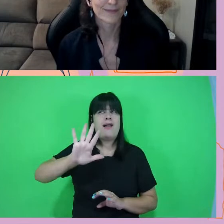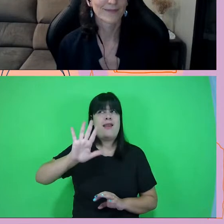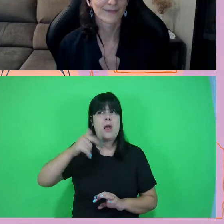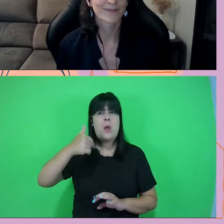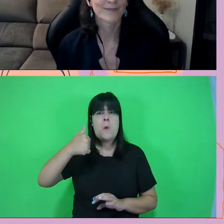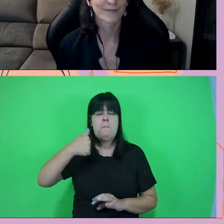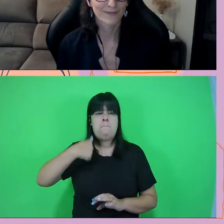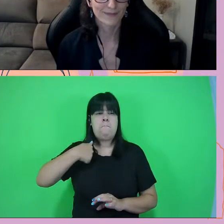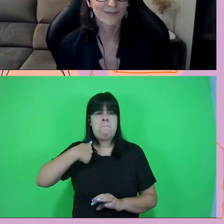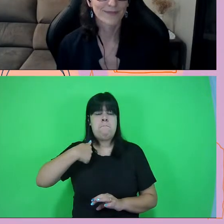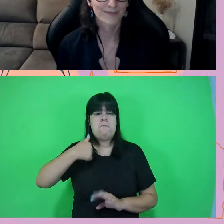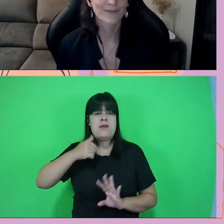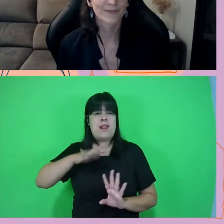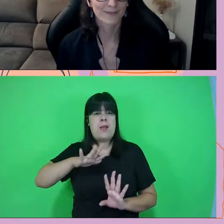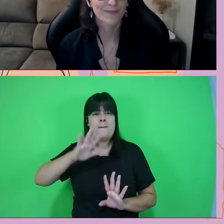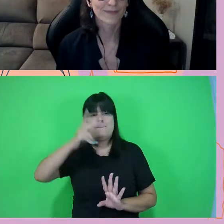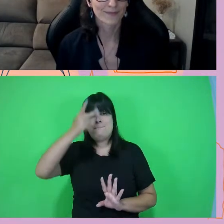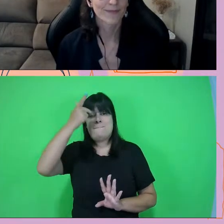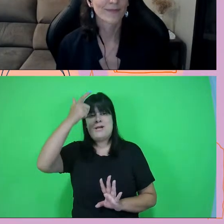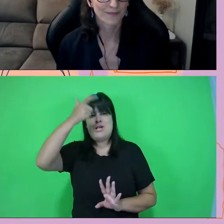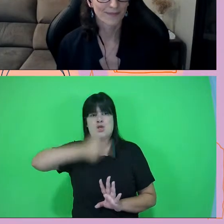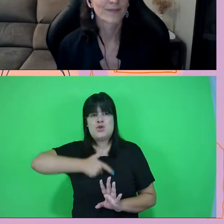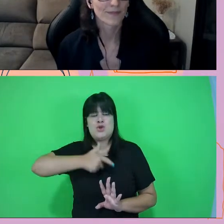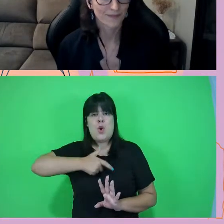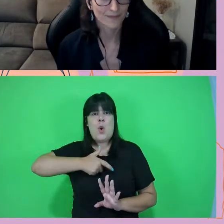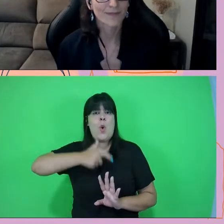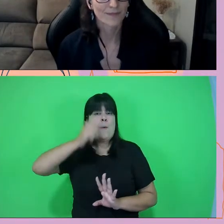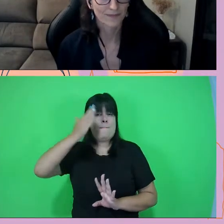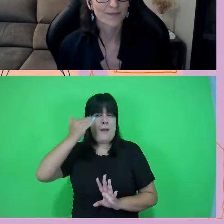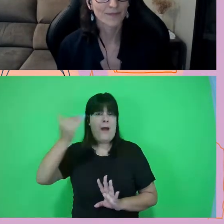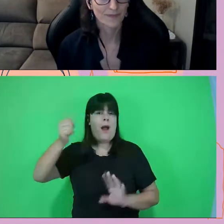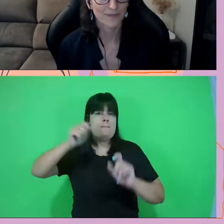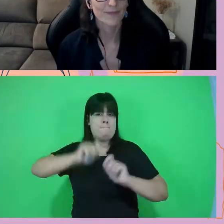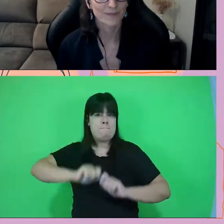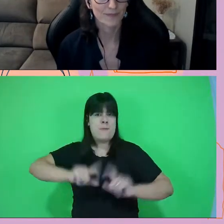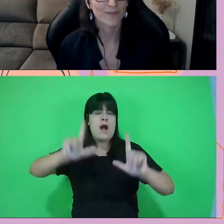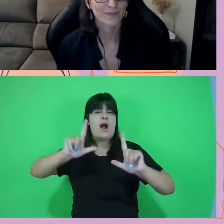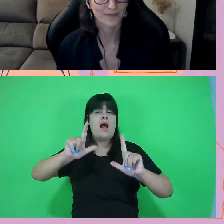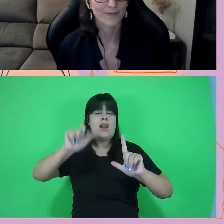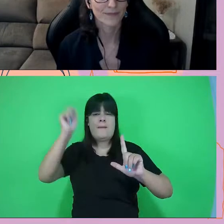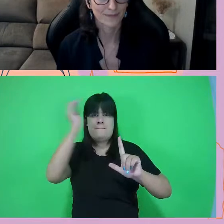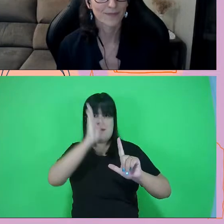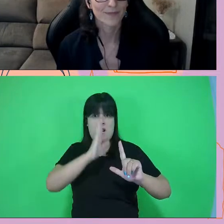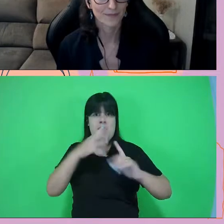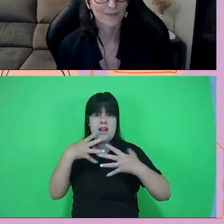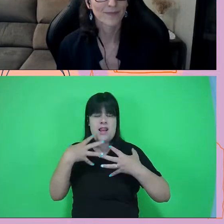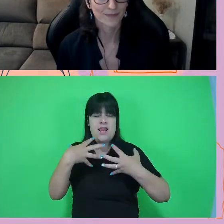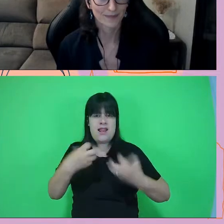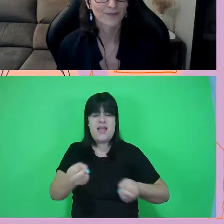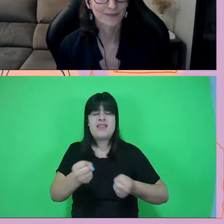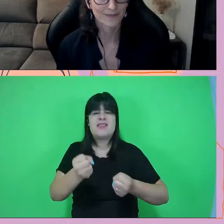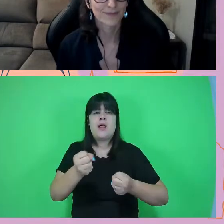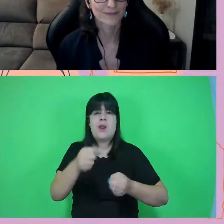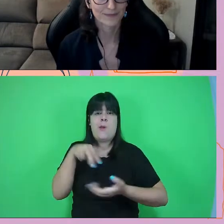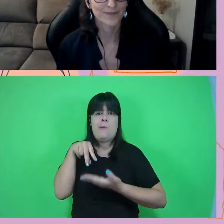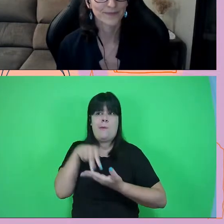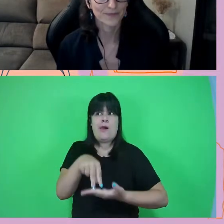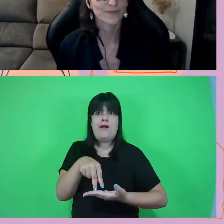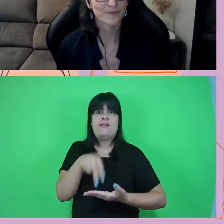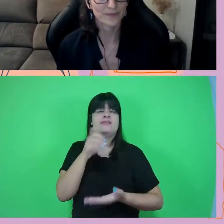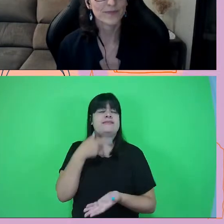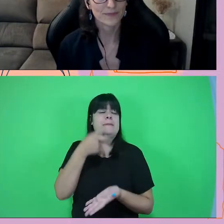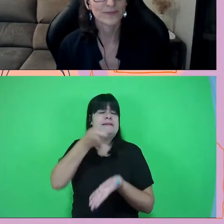né, uma pessoa pública, né? Assumi a seleção, né, ali, o posto na seleção brasileira, e todo mundo me cobrava